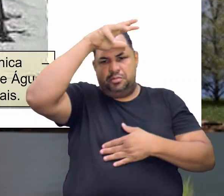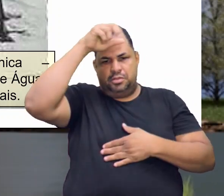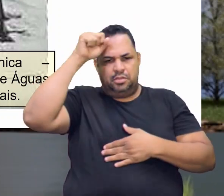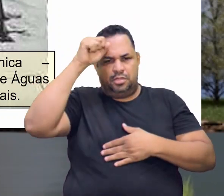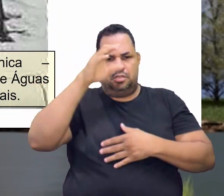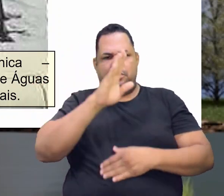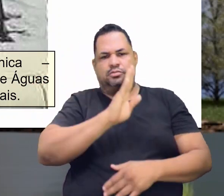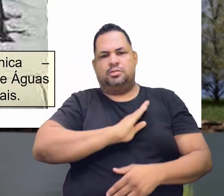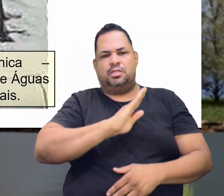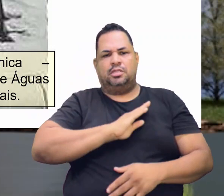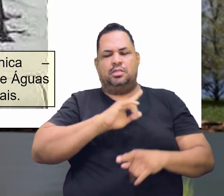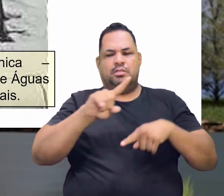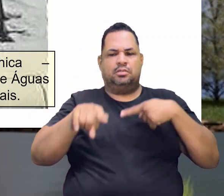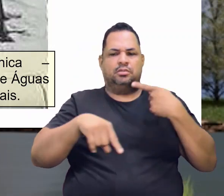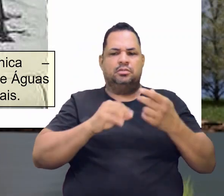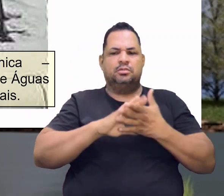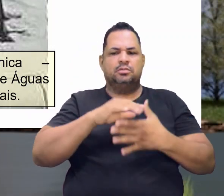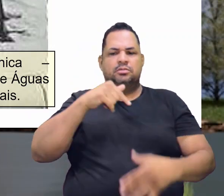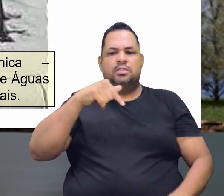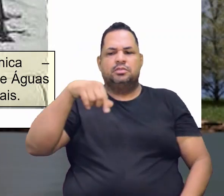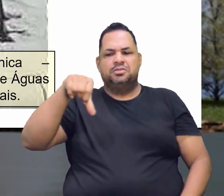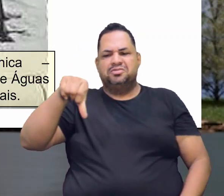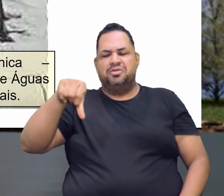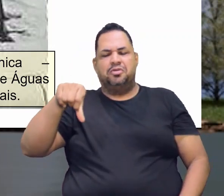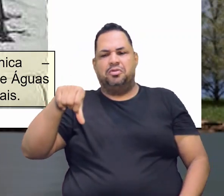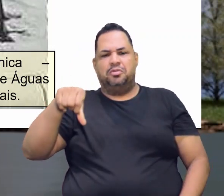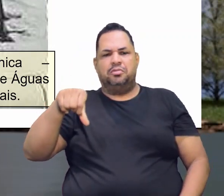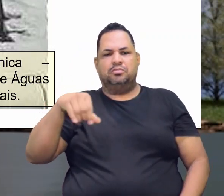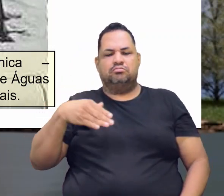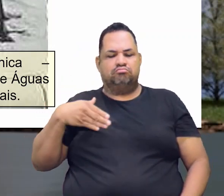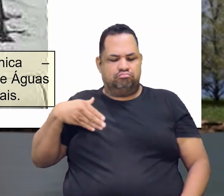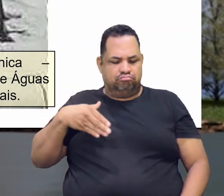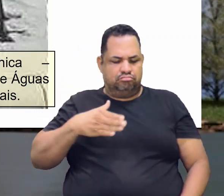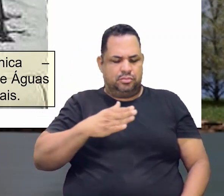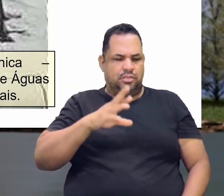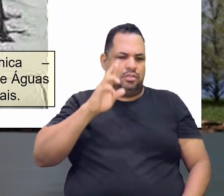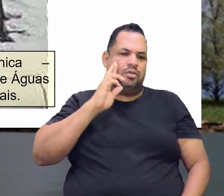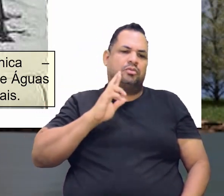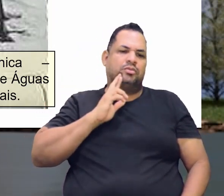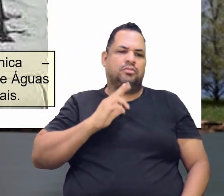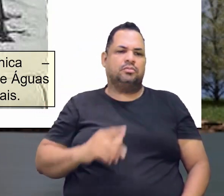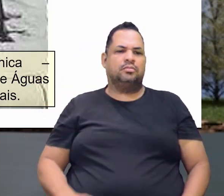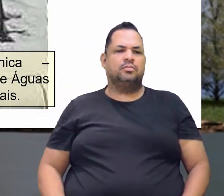Belém, enfim, umas 7 ou 9 vezes mais ou menos que o Rondon passou por aqui.